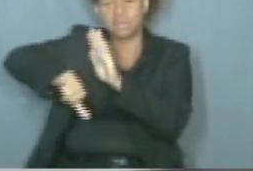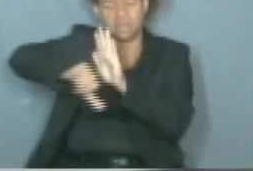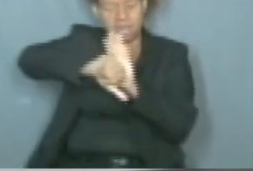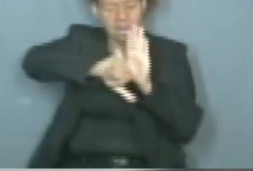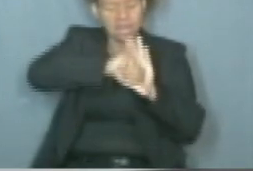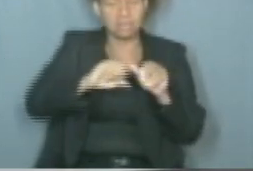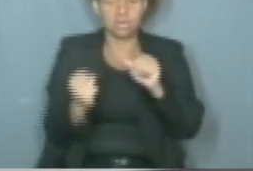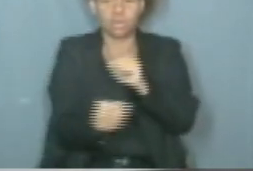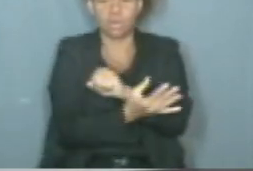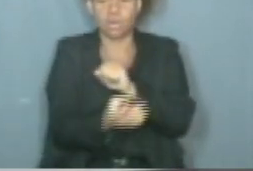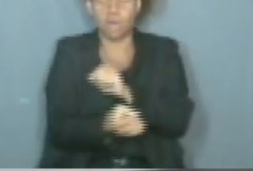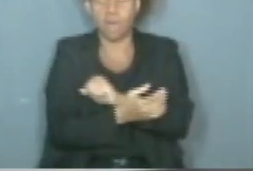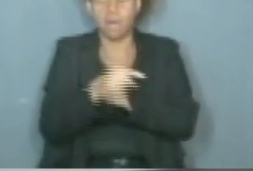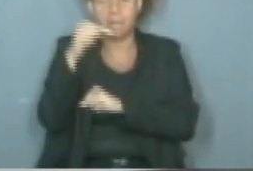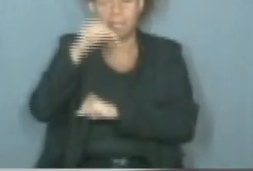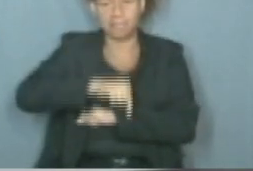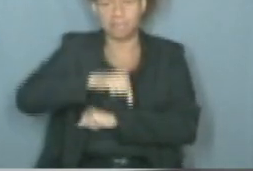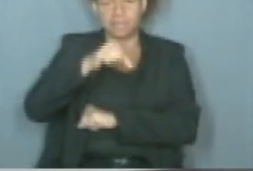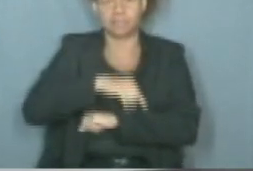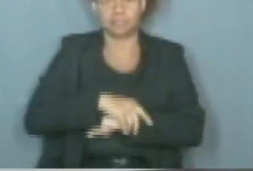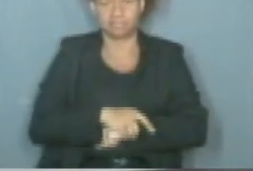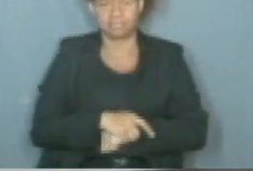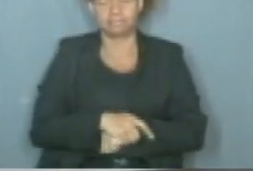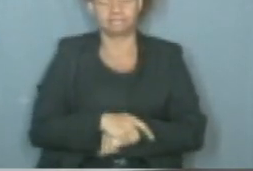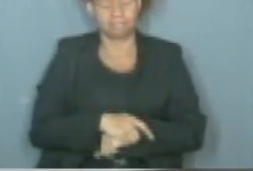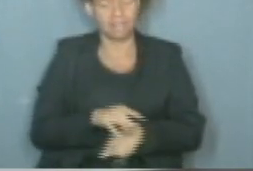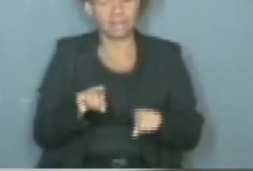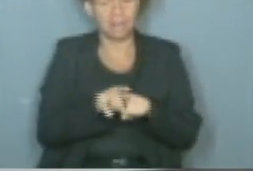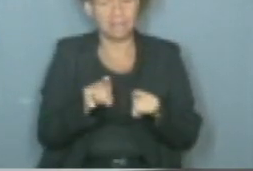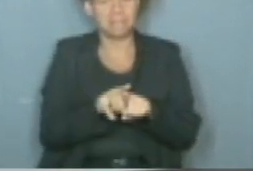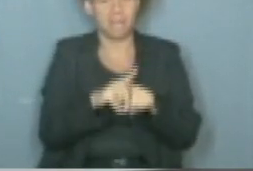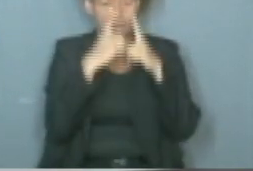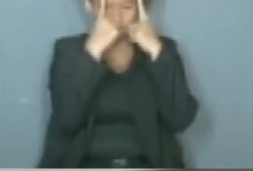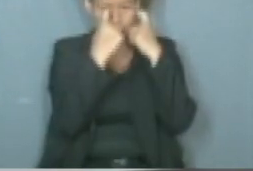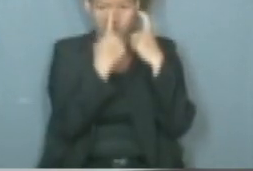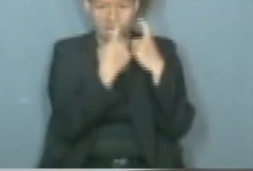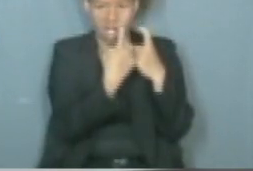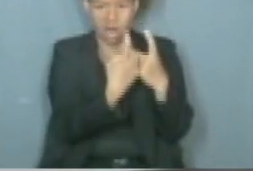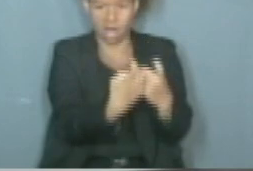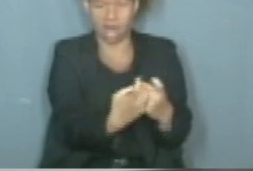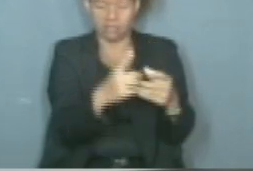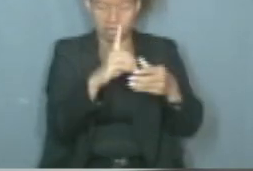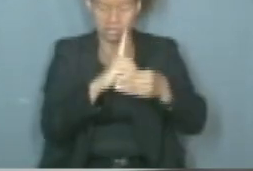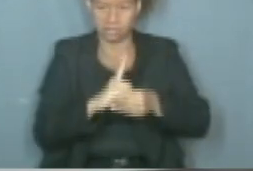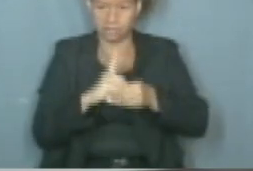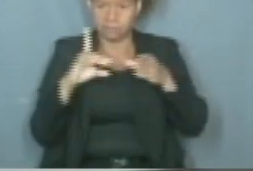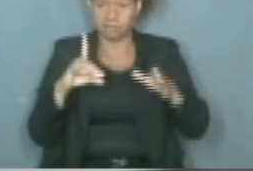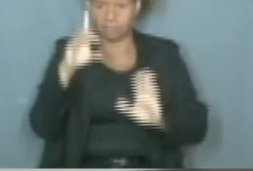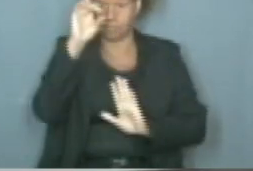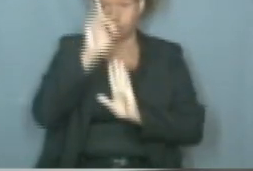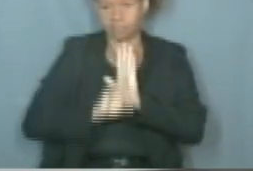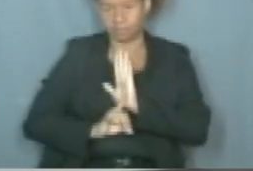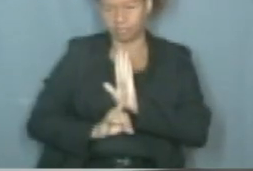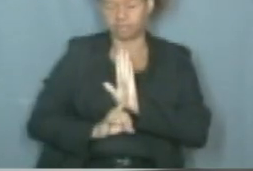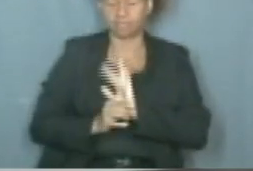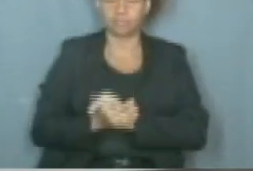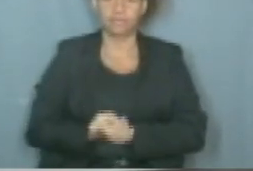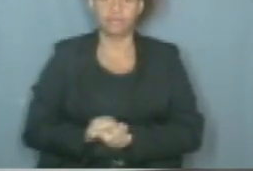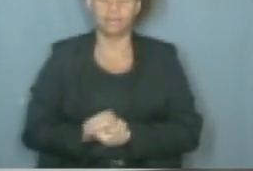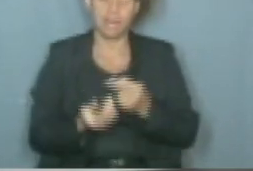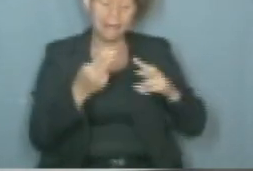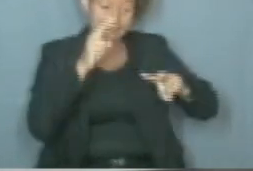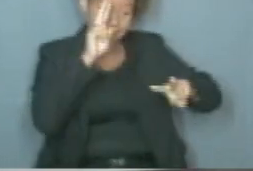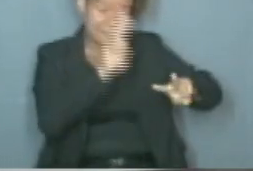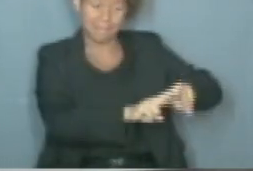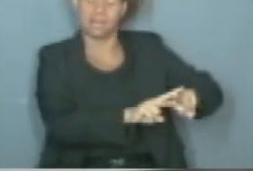de golpe de Estado e abolição violenta do Estado Democrático de Direito.